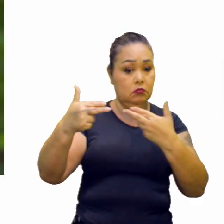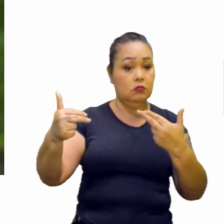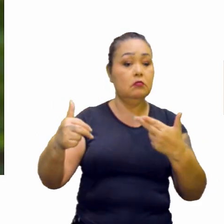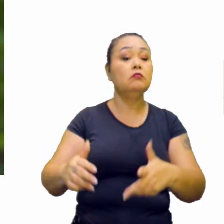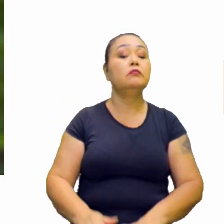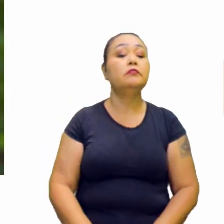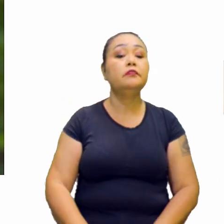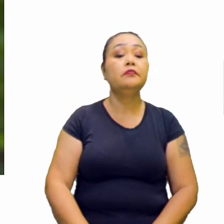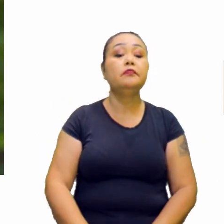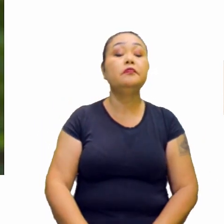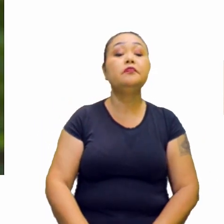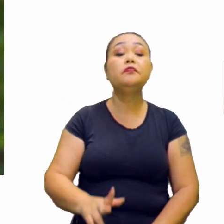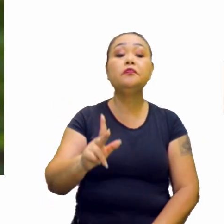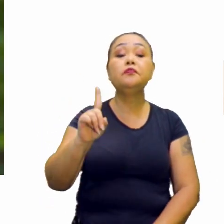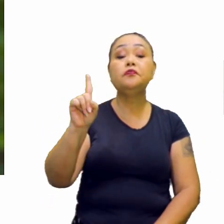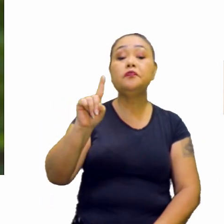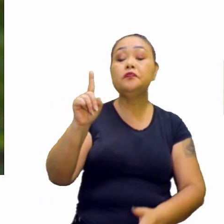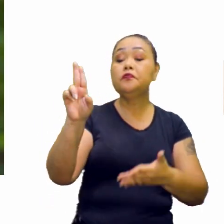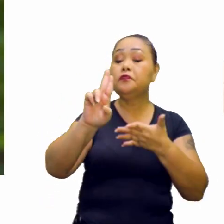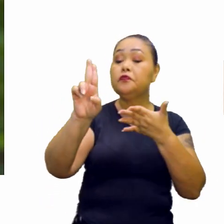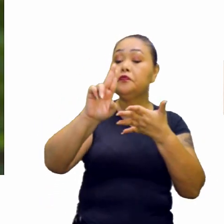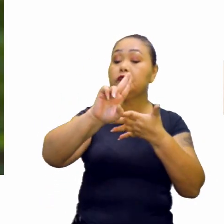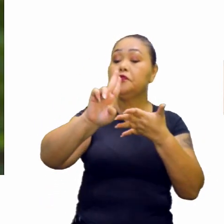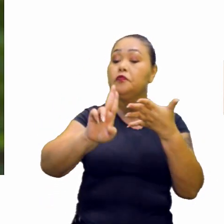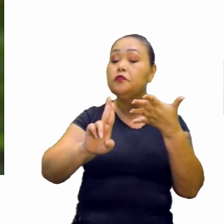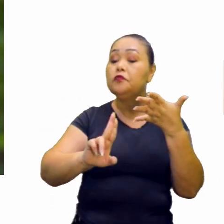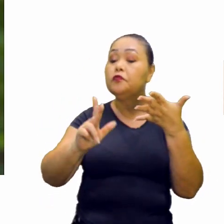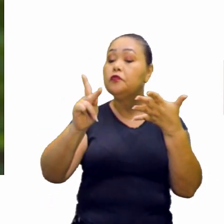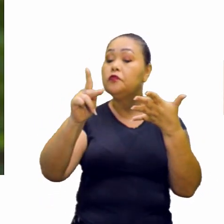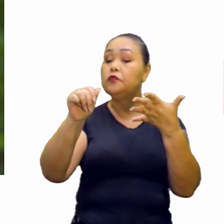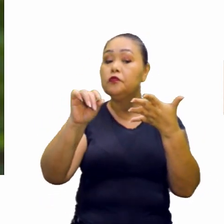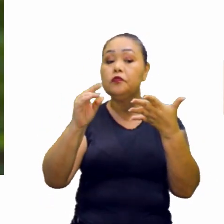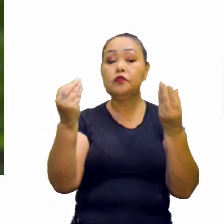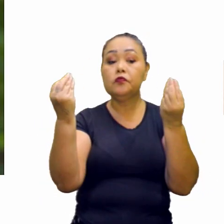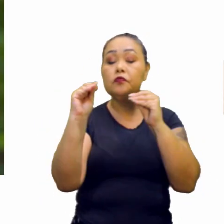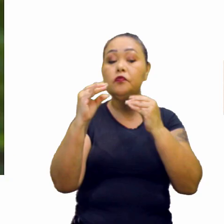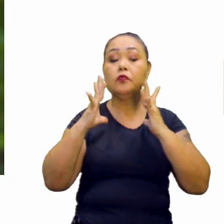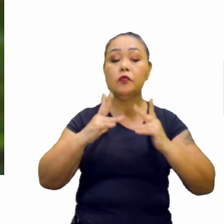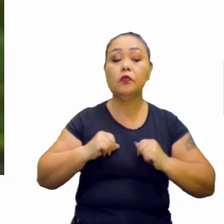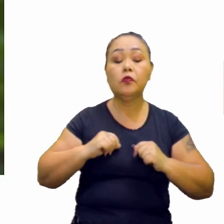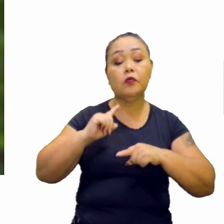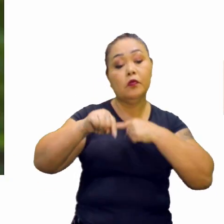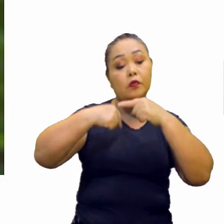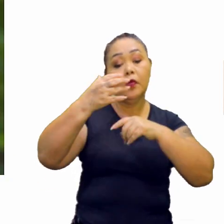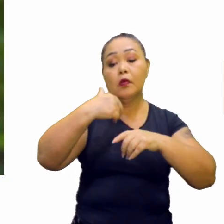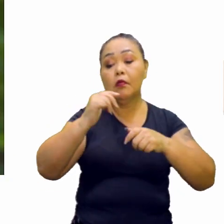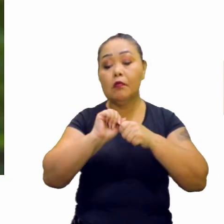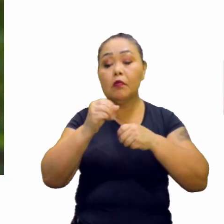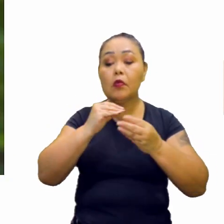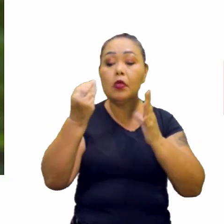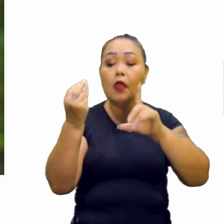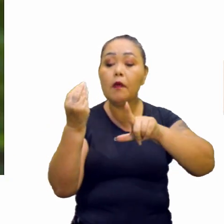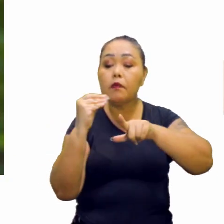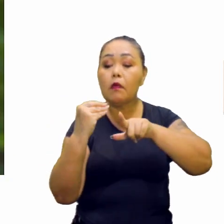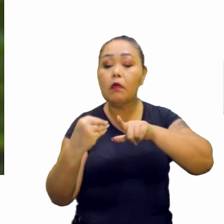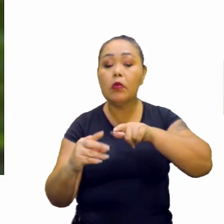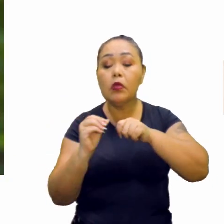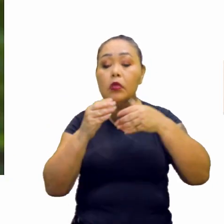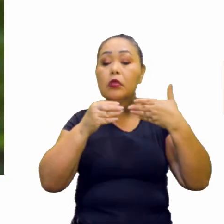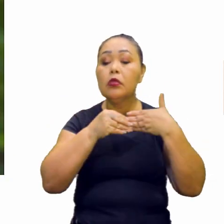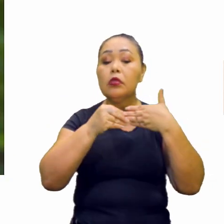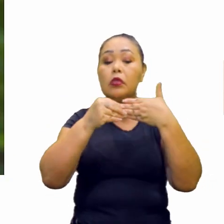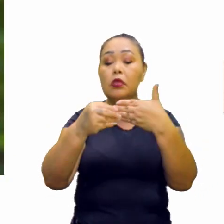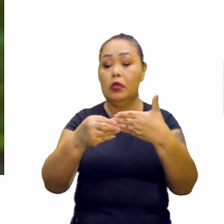As podas são classificadas de formação, limpeza, produção, adubação, condução,